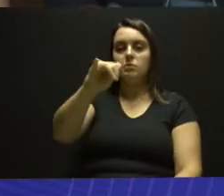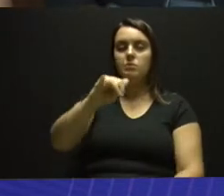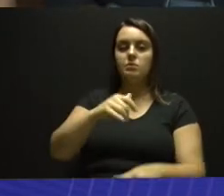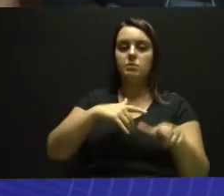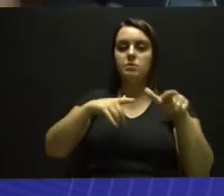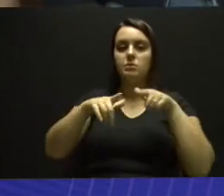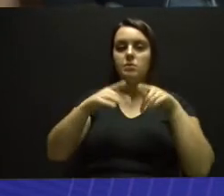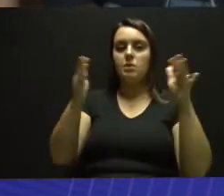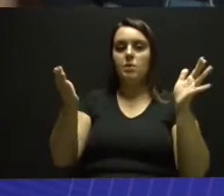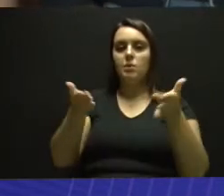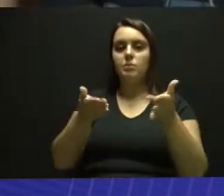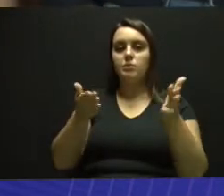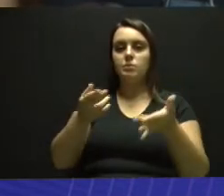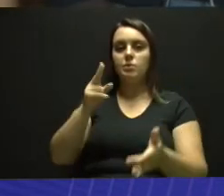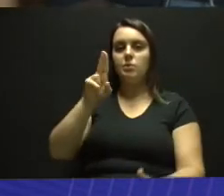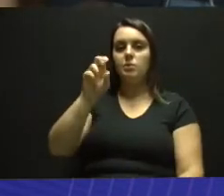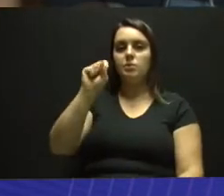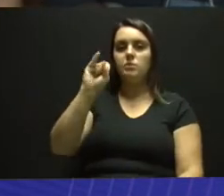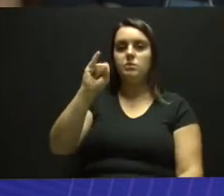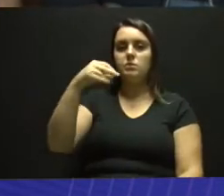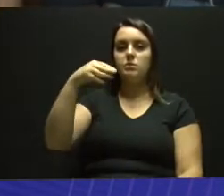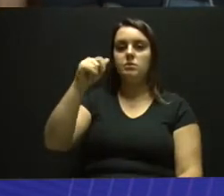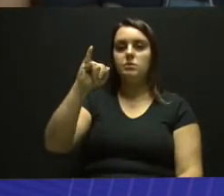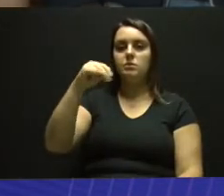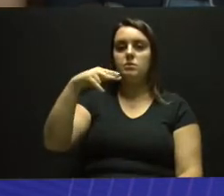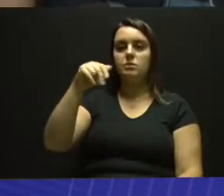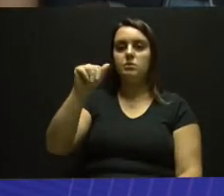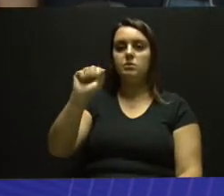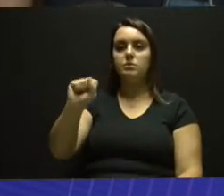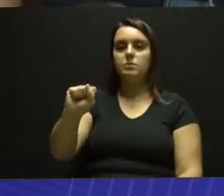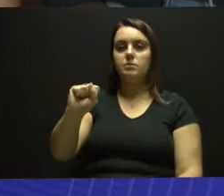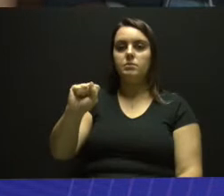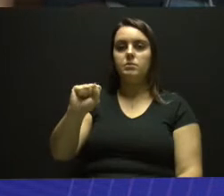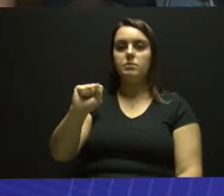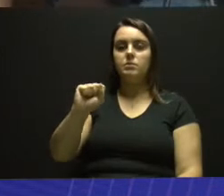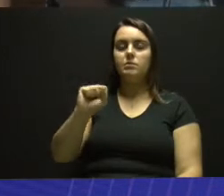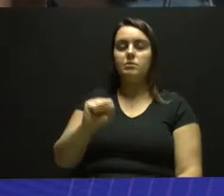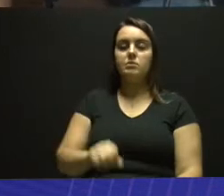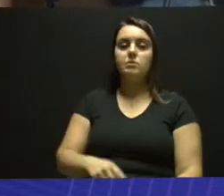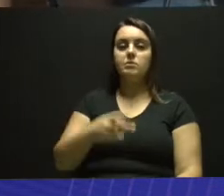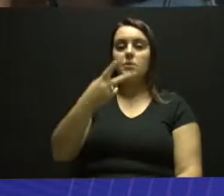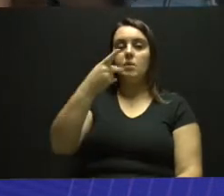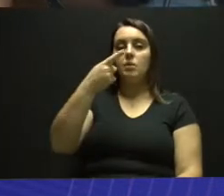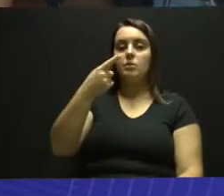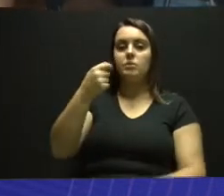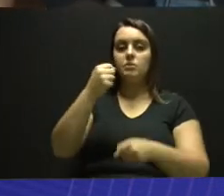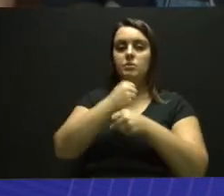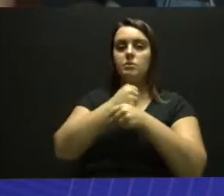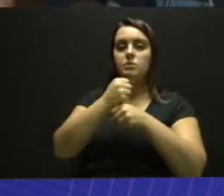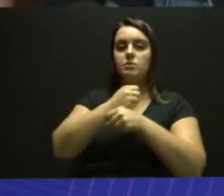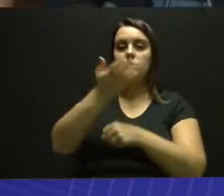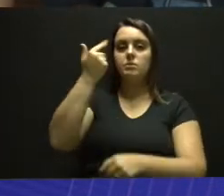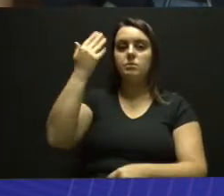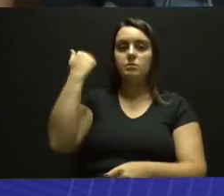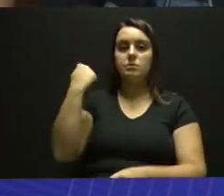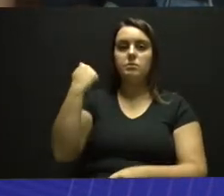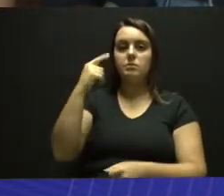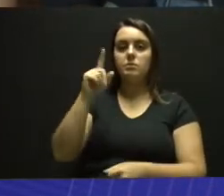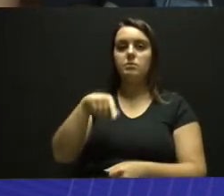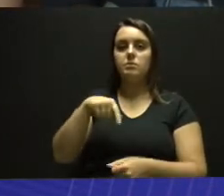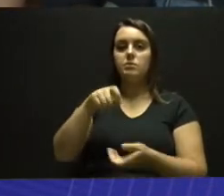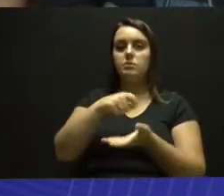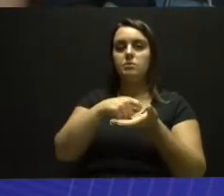trabalha há 25 anos a 21 anos e intérprete dos sambas enredos da escola de samba nações